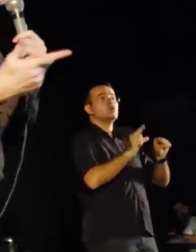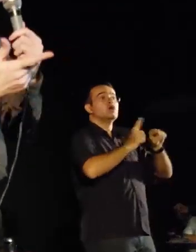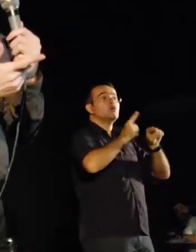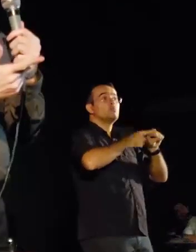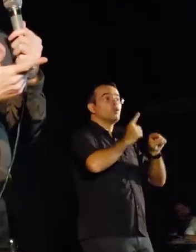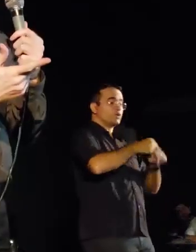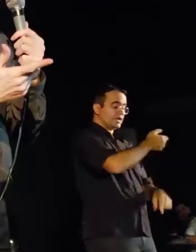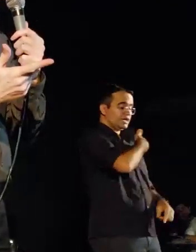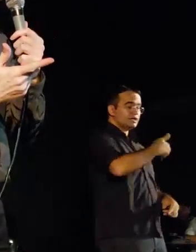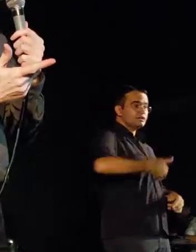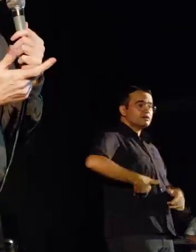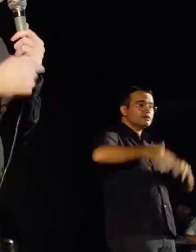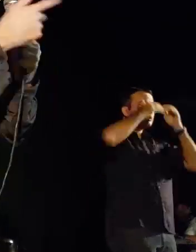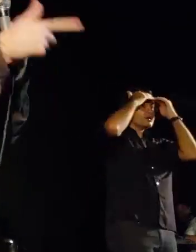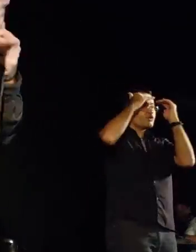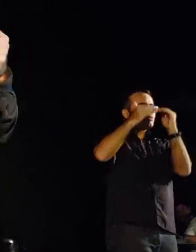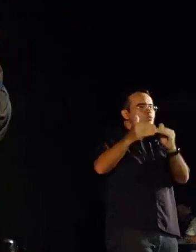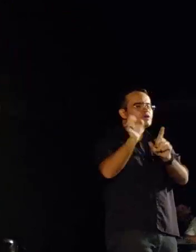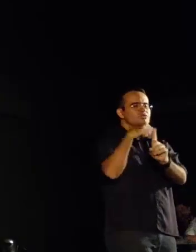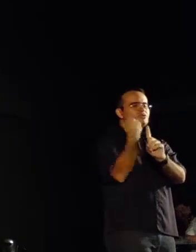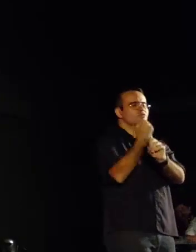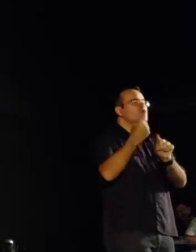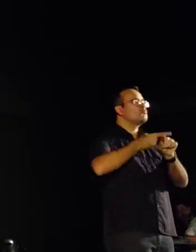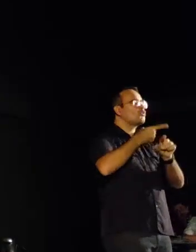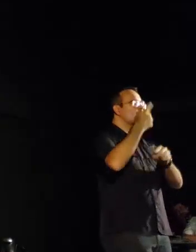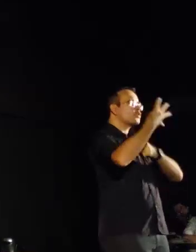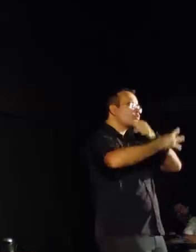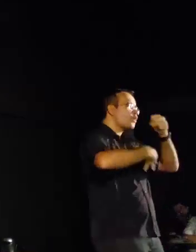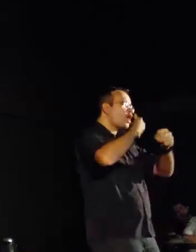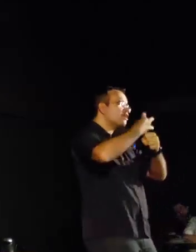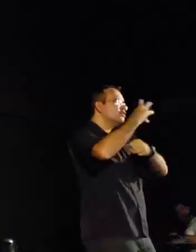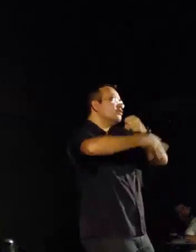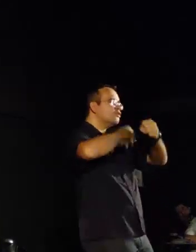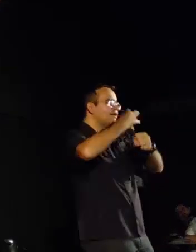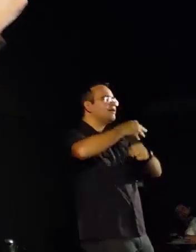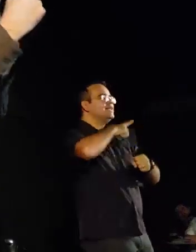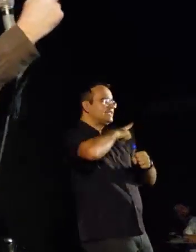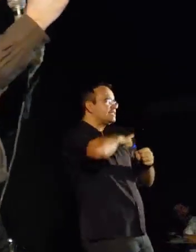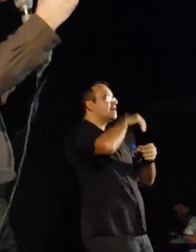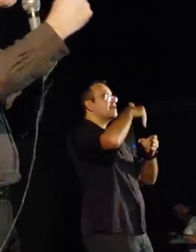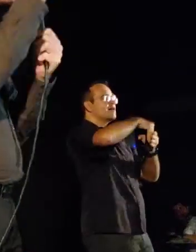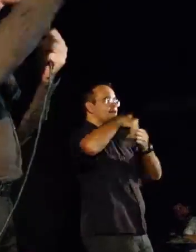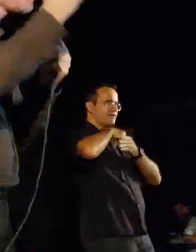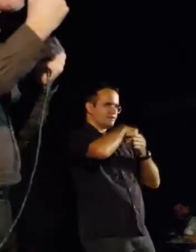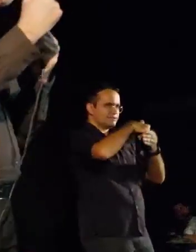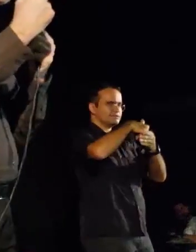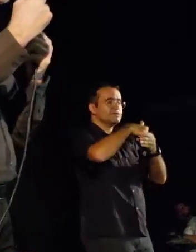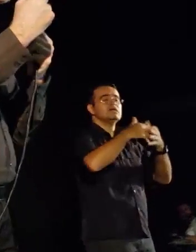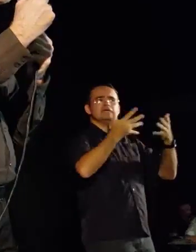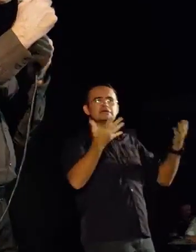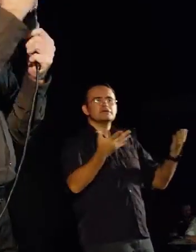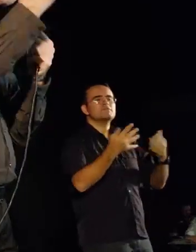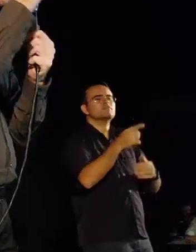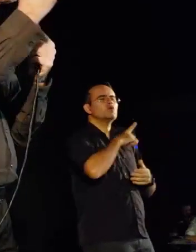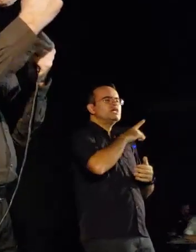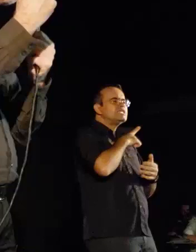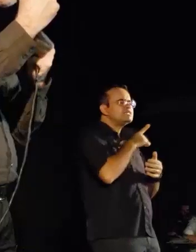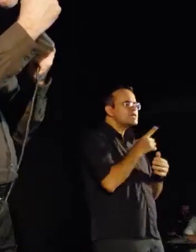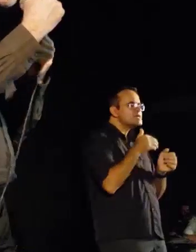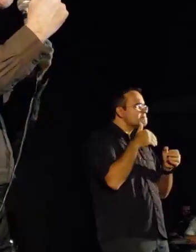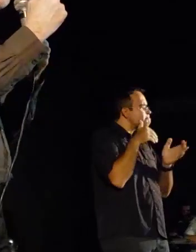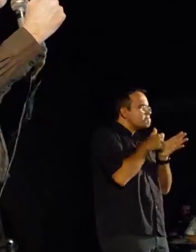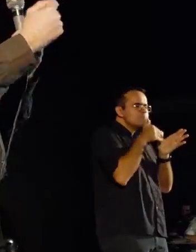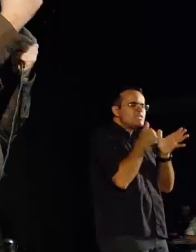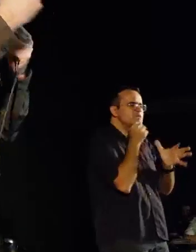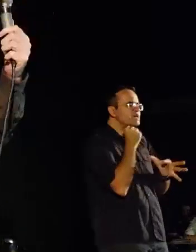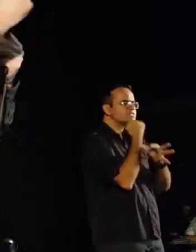dela diretamente, porque tem eleições de 4 em 4 anos. Então ele sabe que há uma garantia mínima contra esse